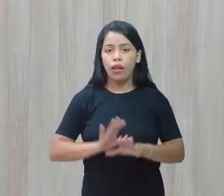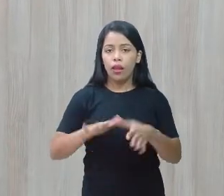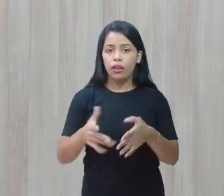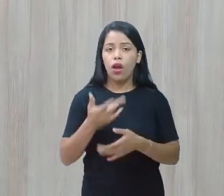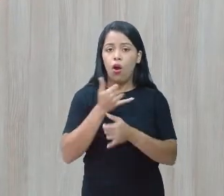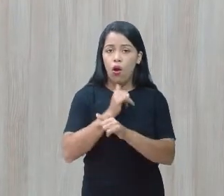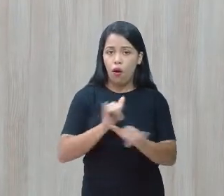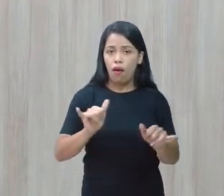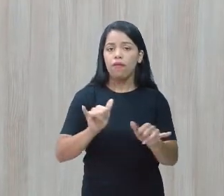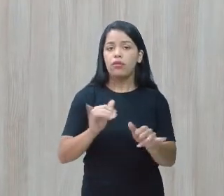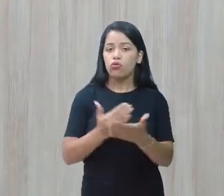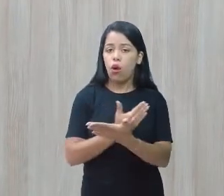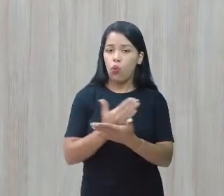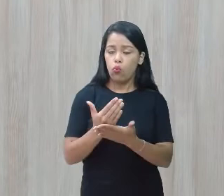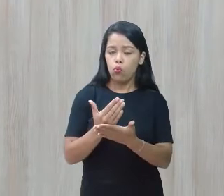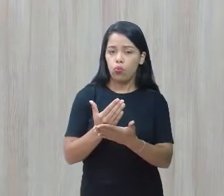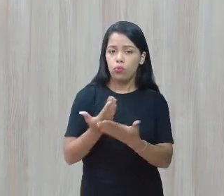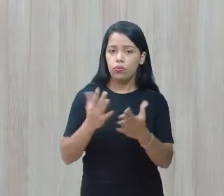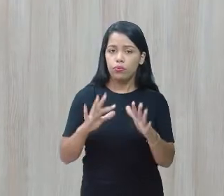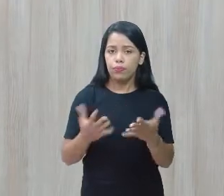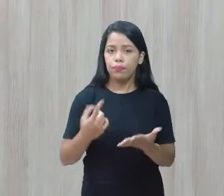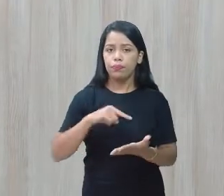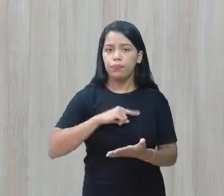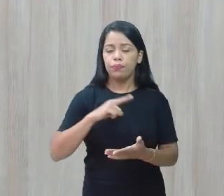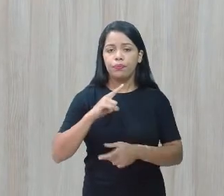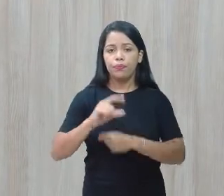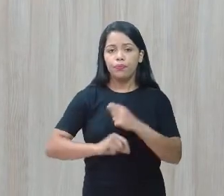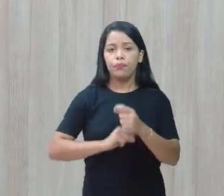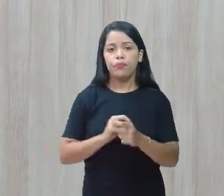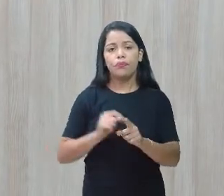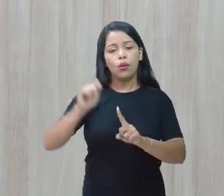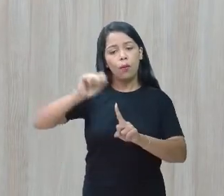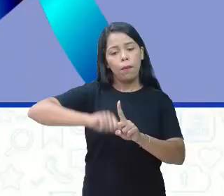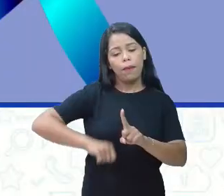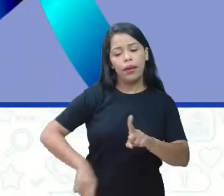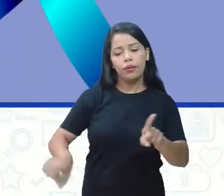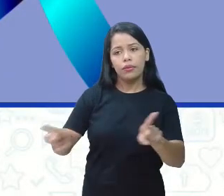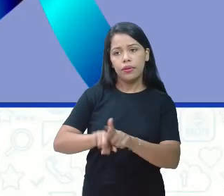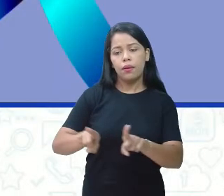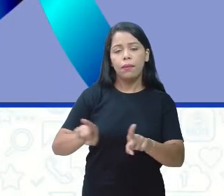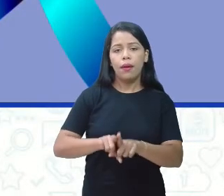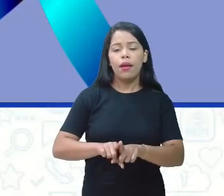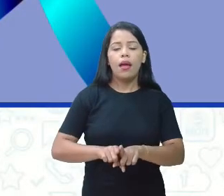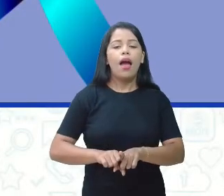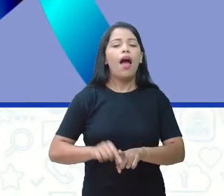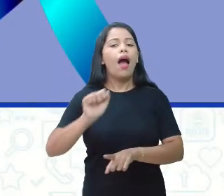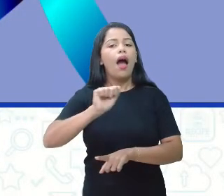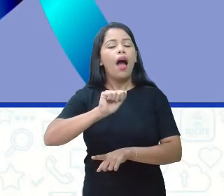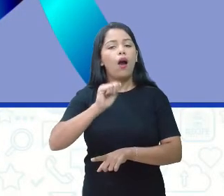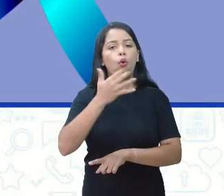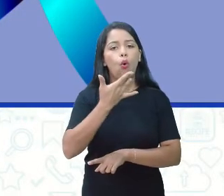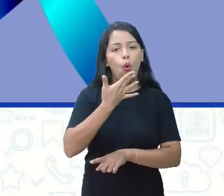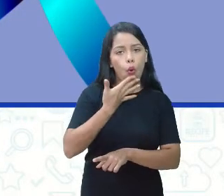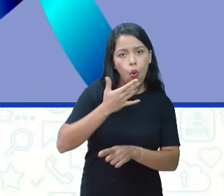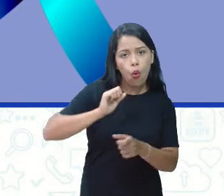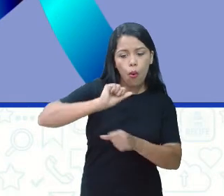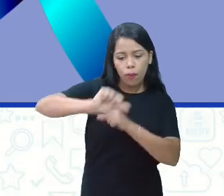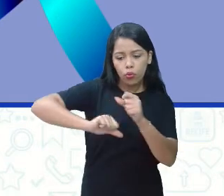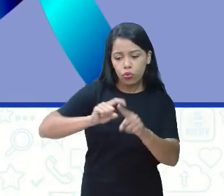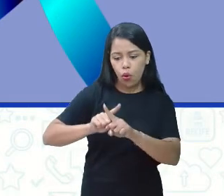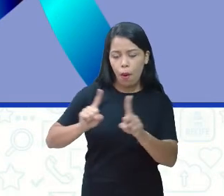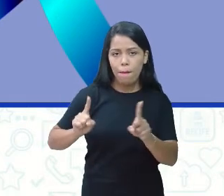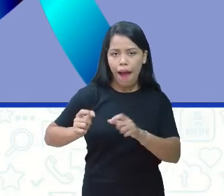alguns avisos, Estamos aí. O mês ia acomodaram, mas a luta contra o câncer continua e a nossa